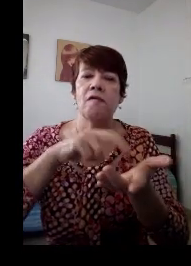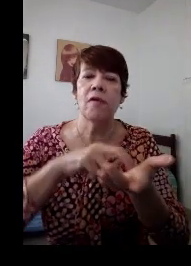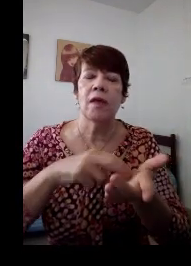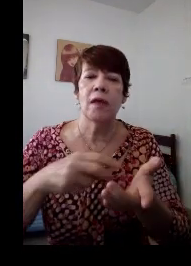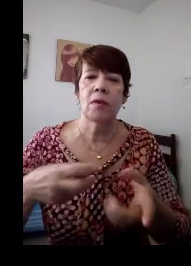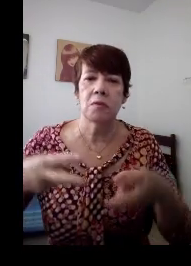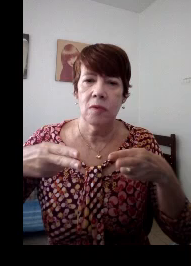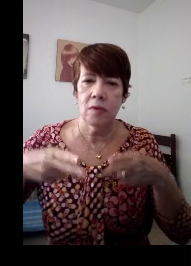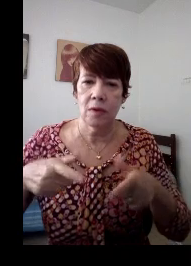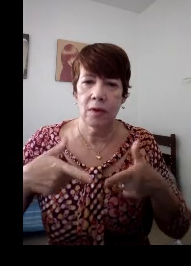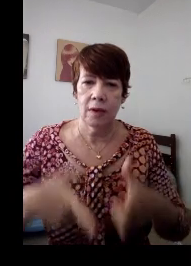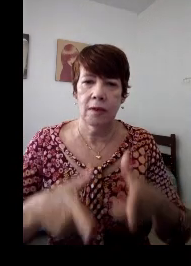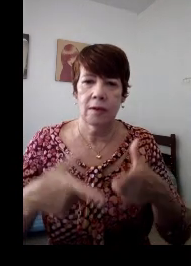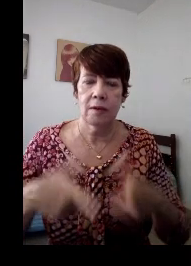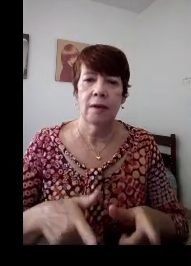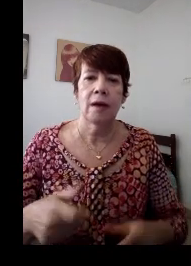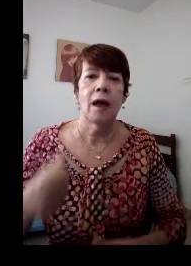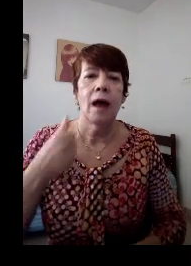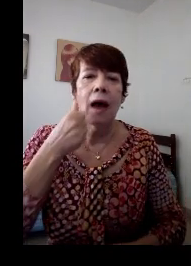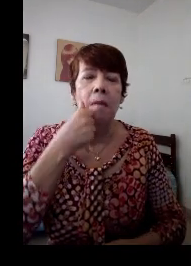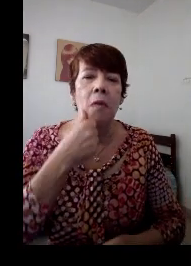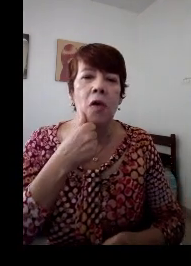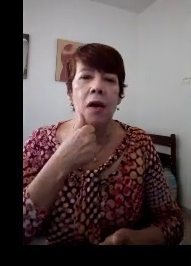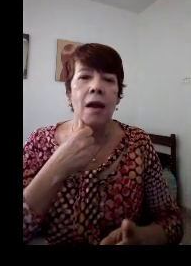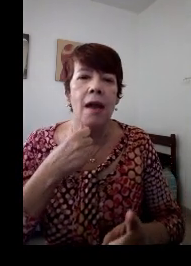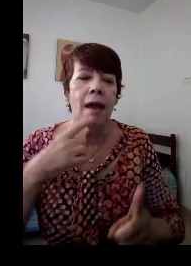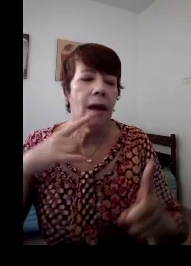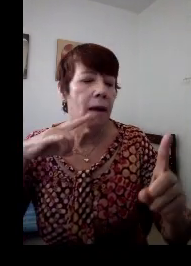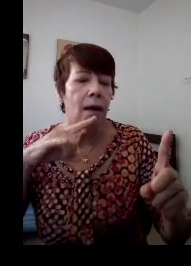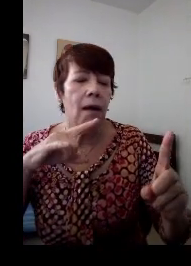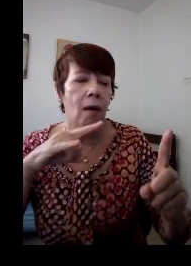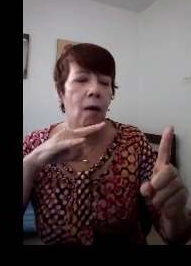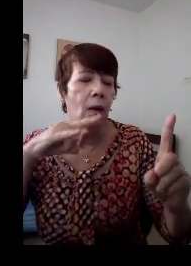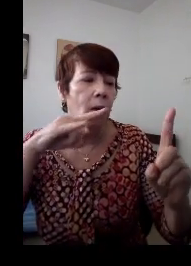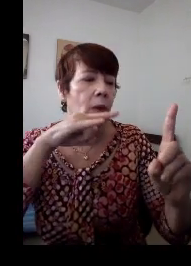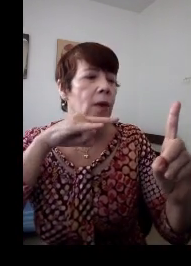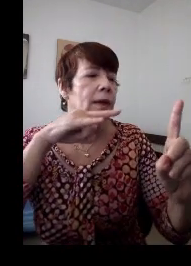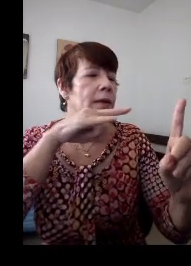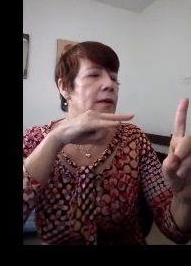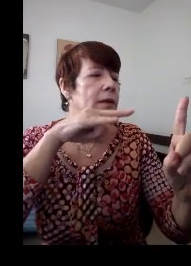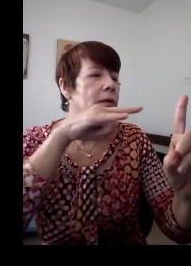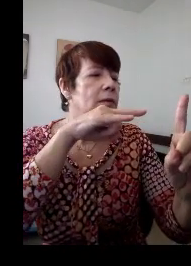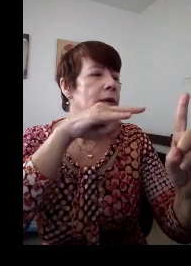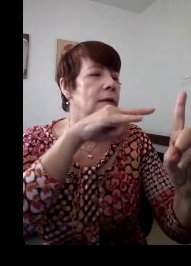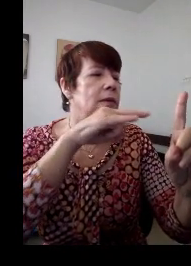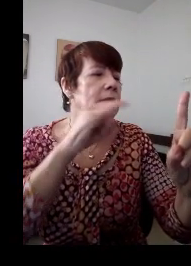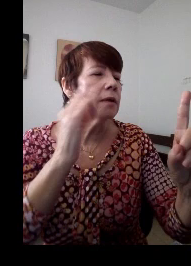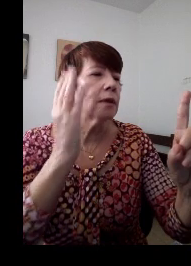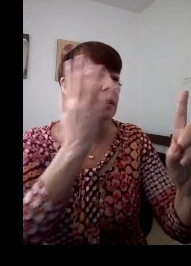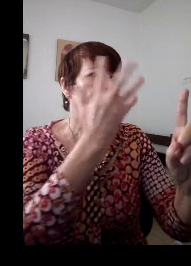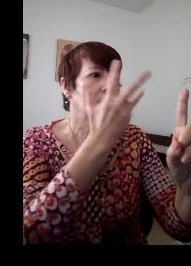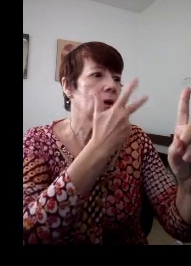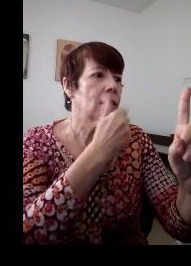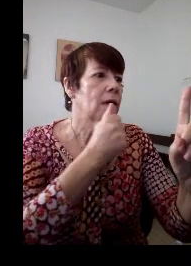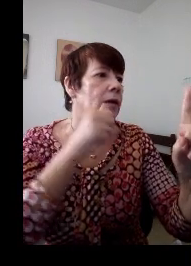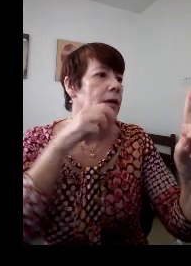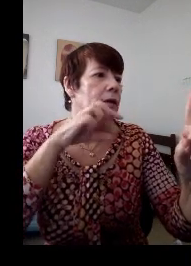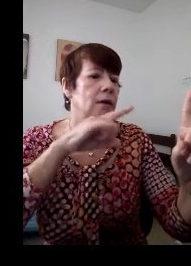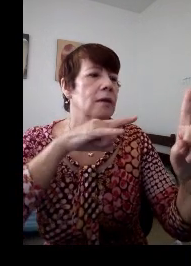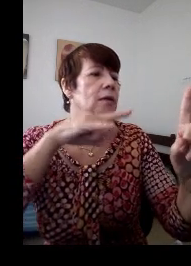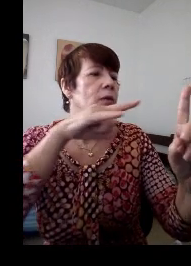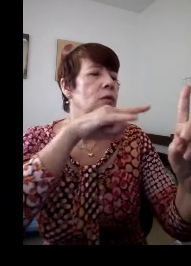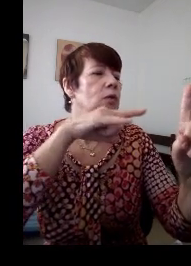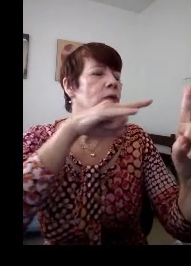vivia tentando José. Ela via José sendo um homem muito bonito, muito